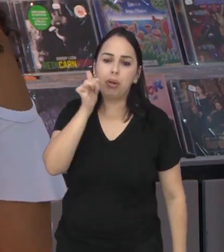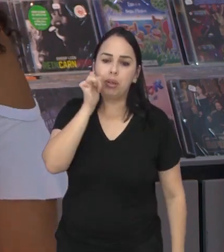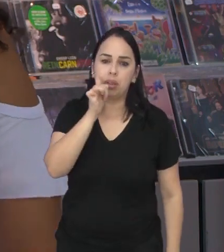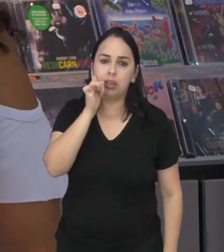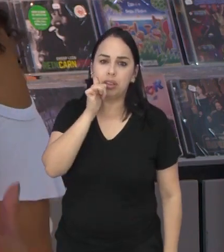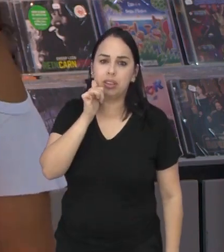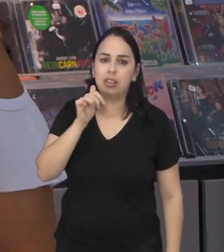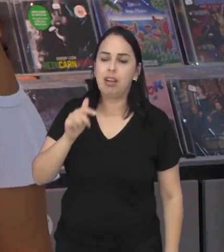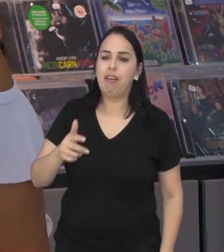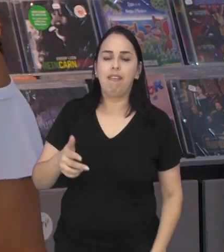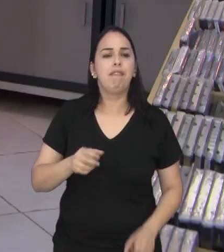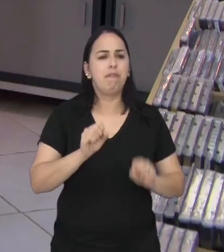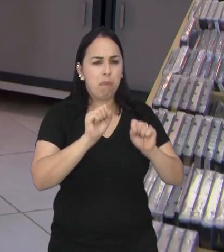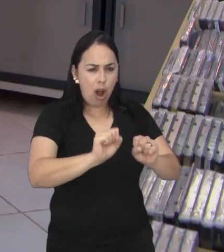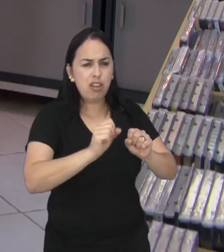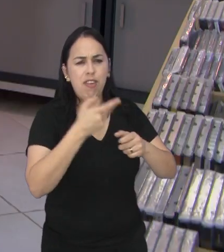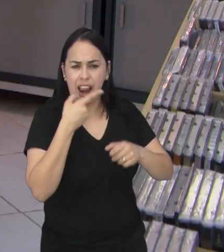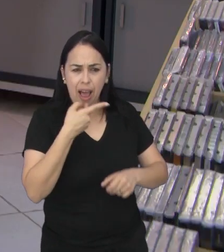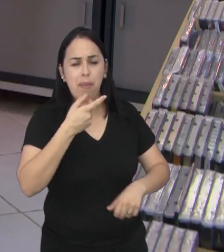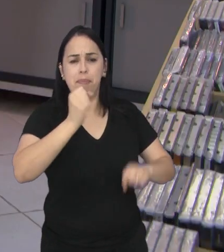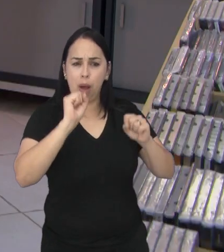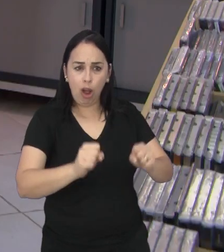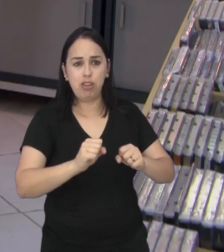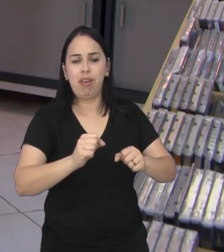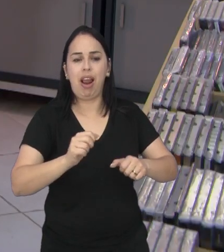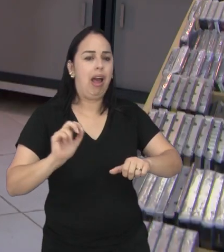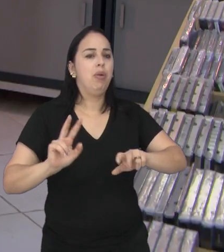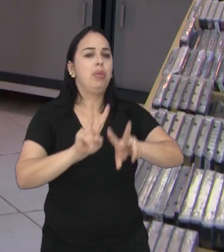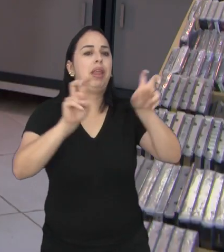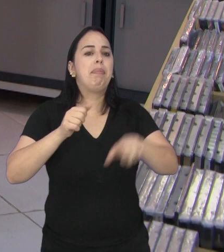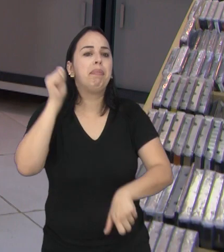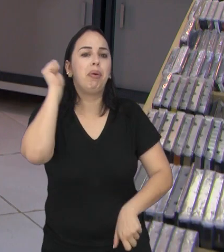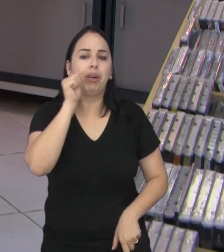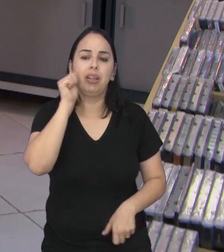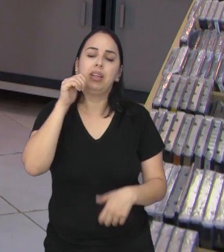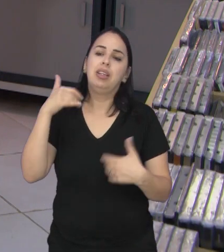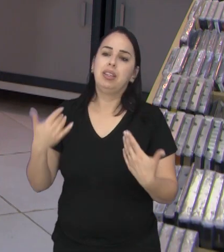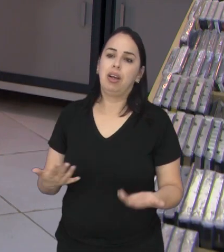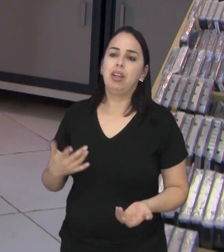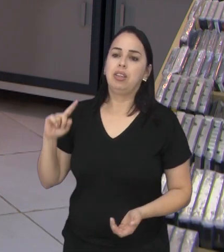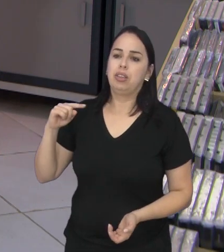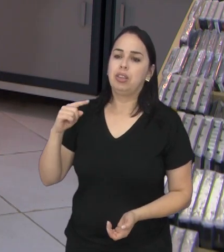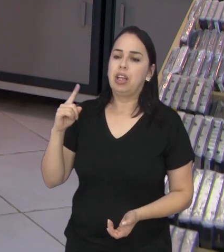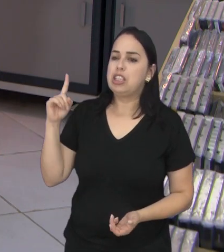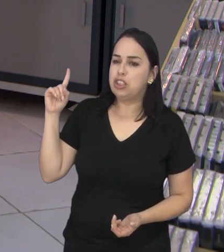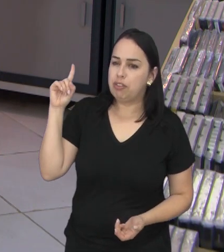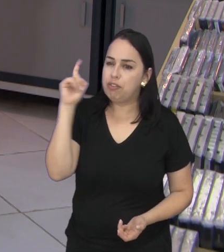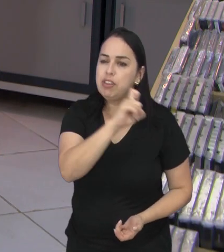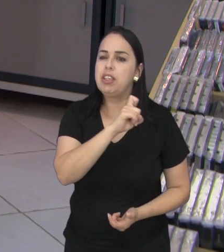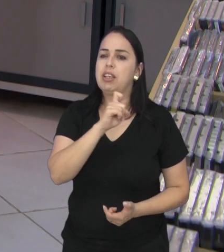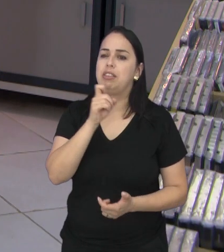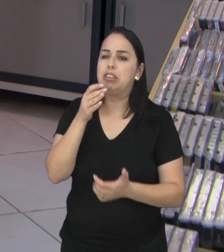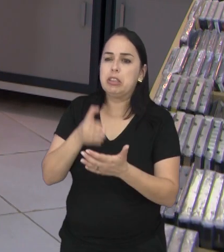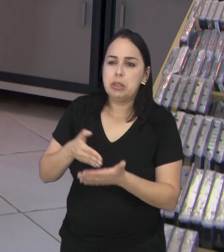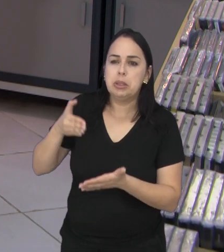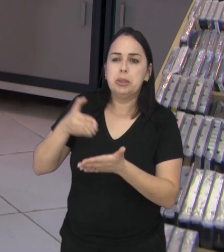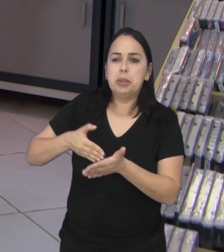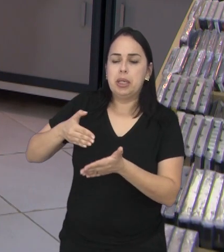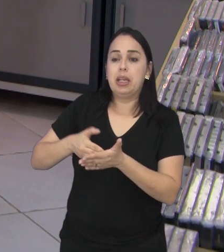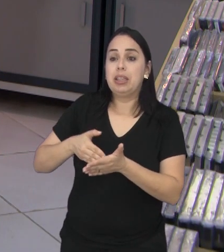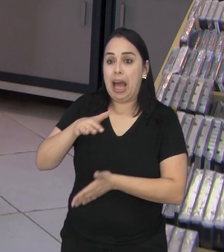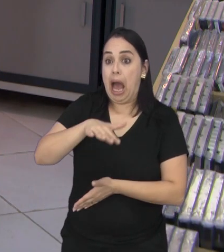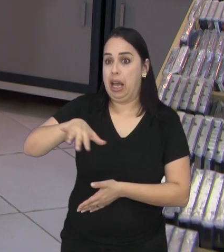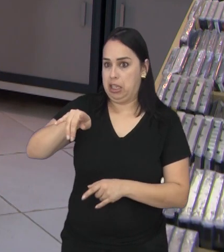mulheres, né, enfim. Fala mesmo, fala. Pode. Então, porque daí é isso, né, essa dificuldade que a gente encontra